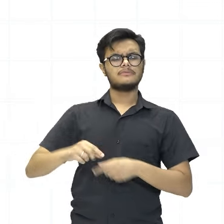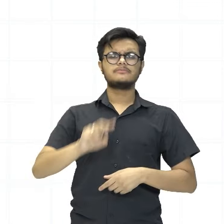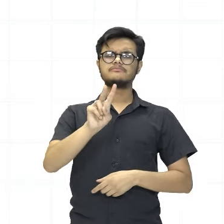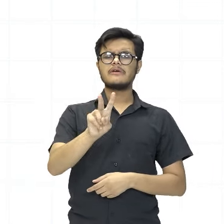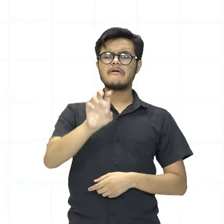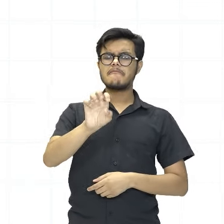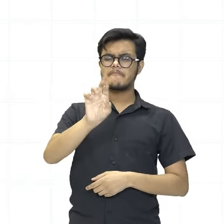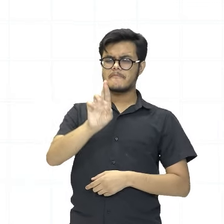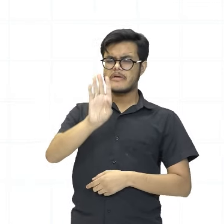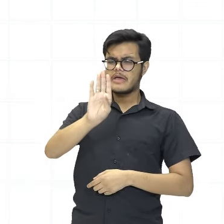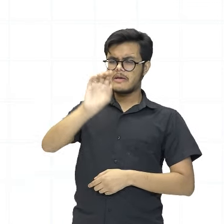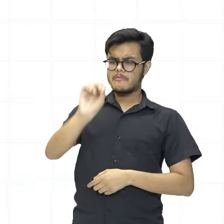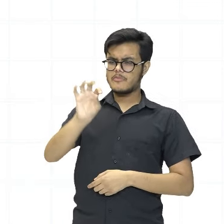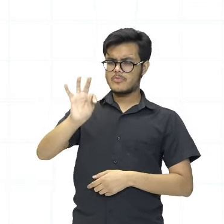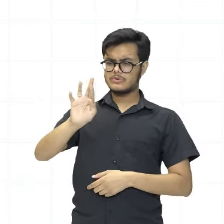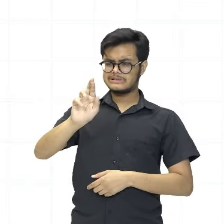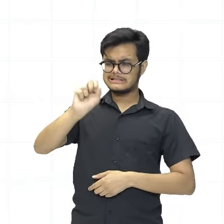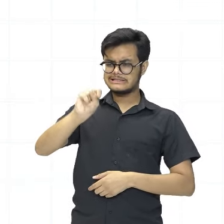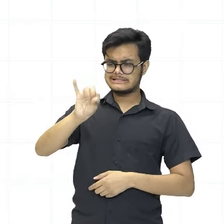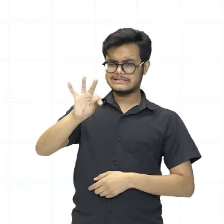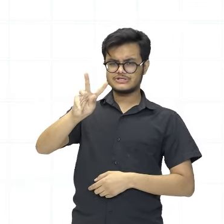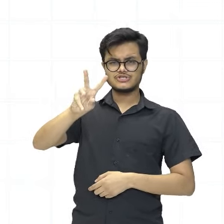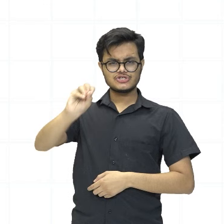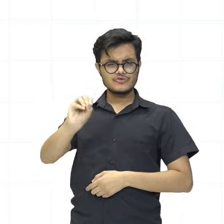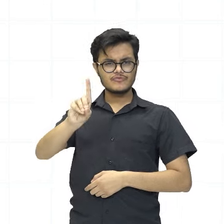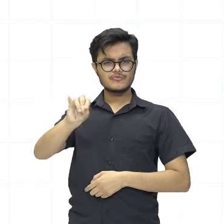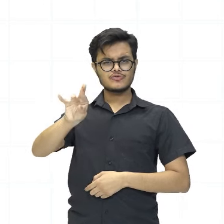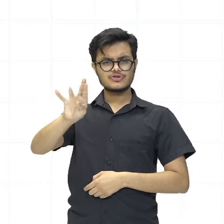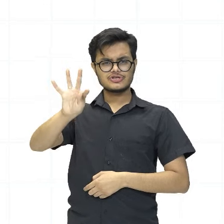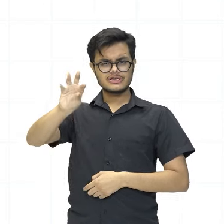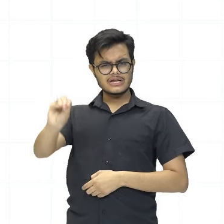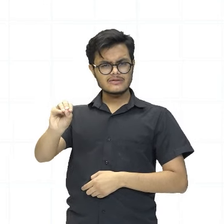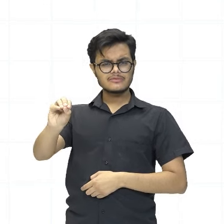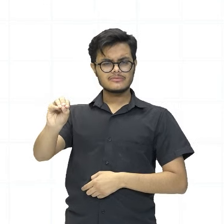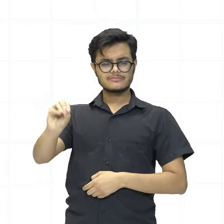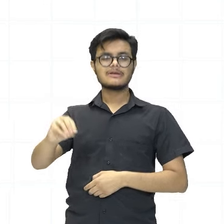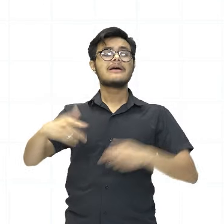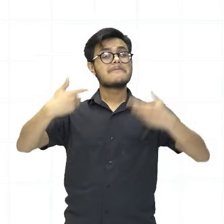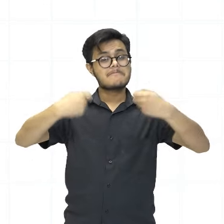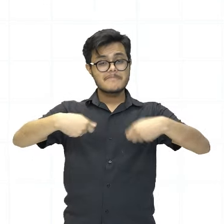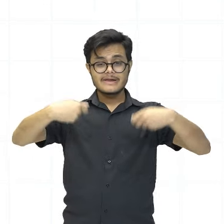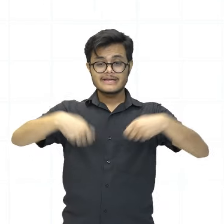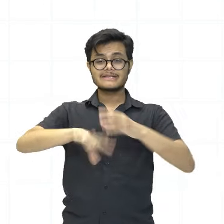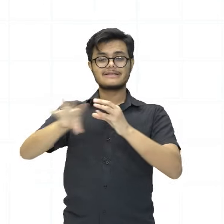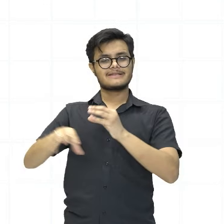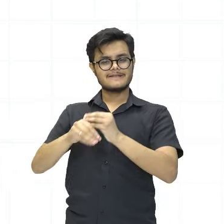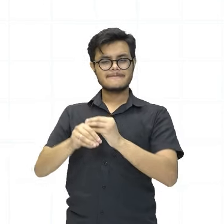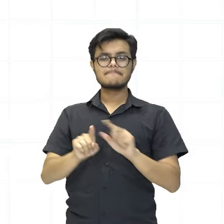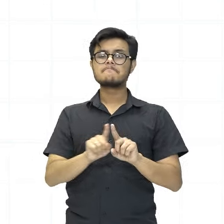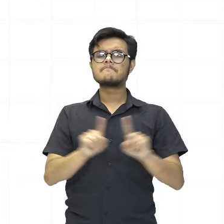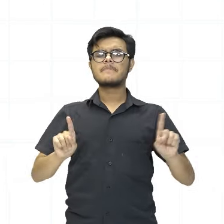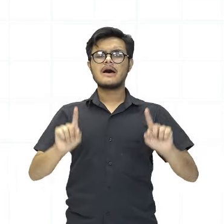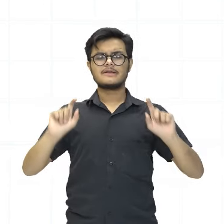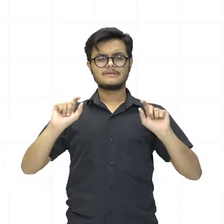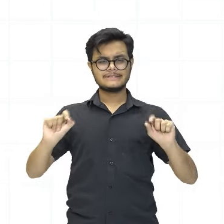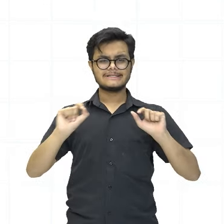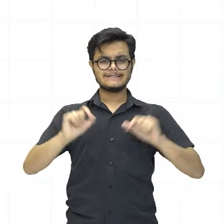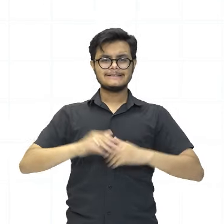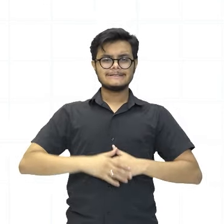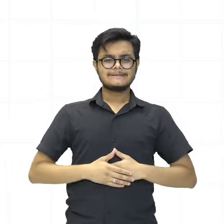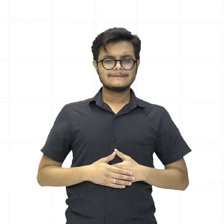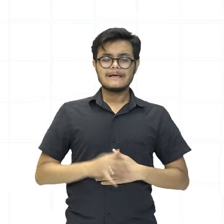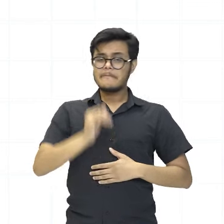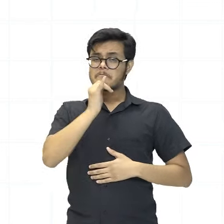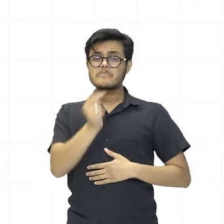ele vai precisar de complemento afinal de contas ele é um verbo transitivo Porém esse complemento não tem